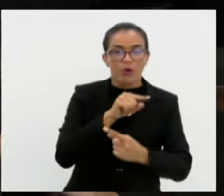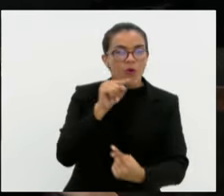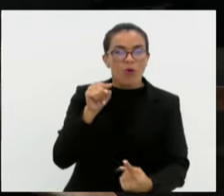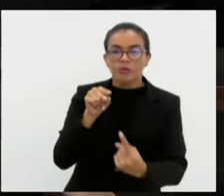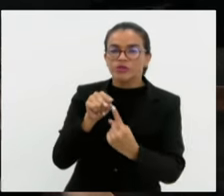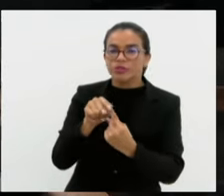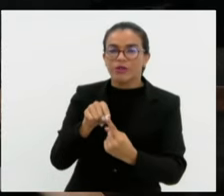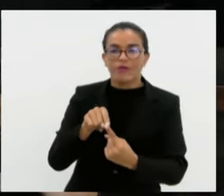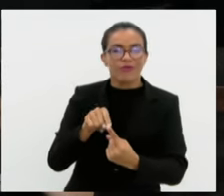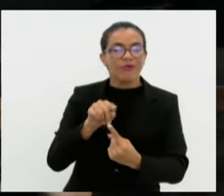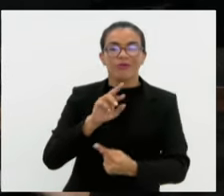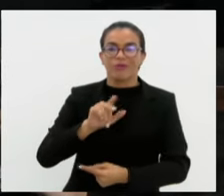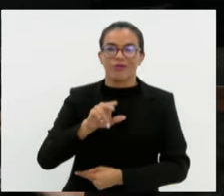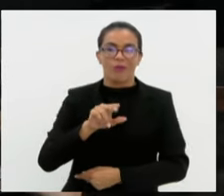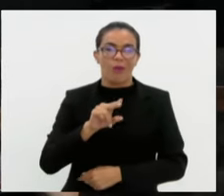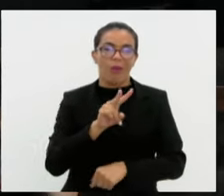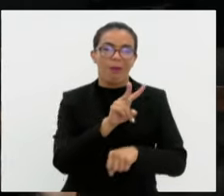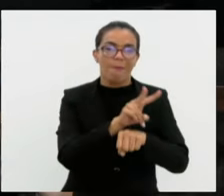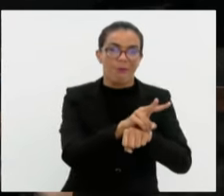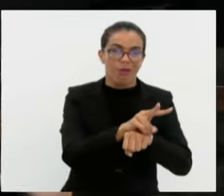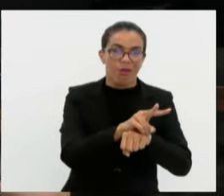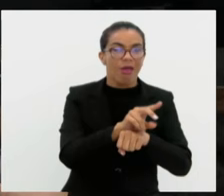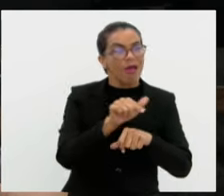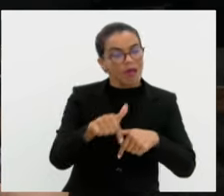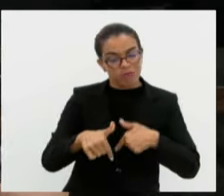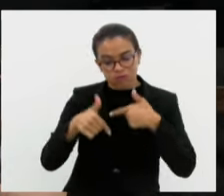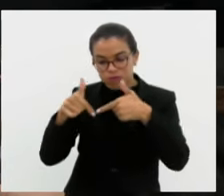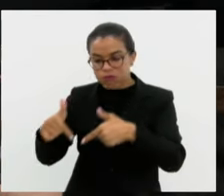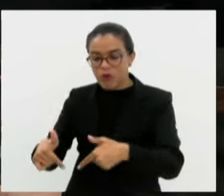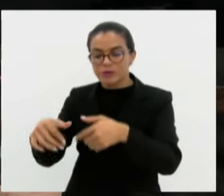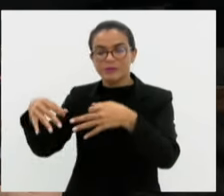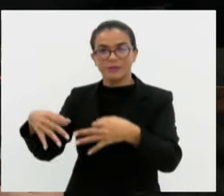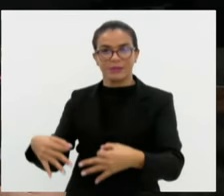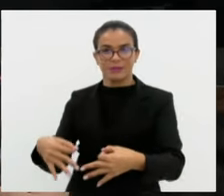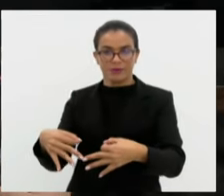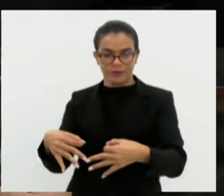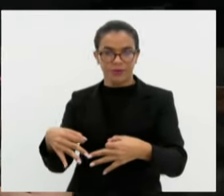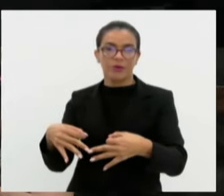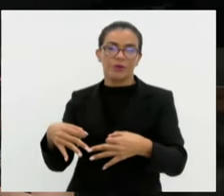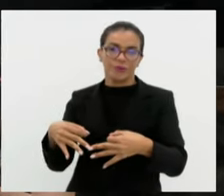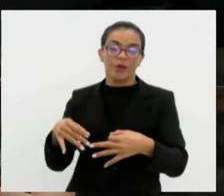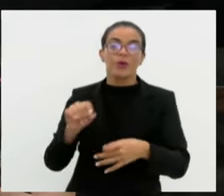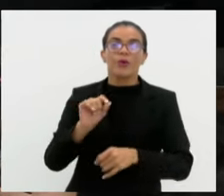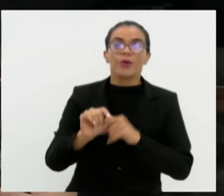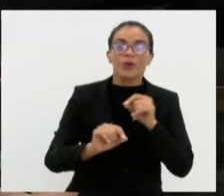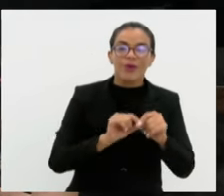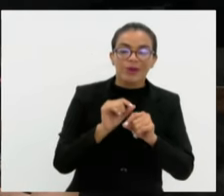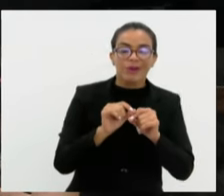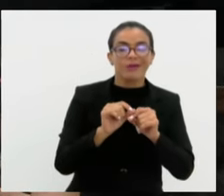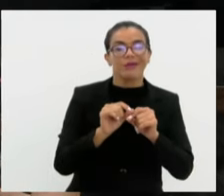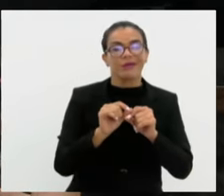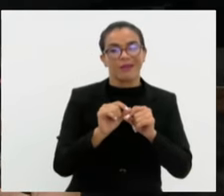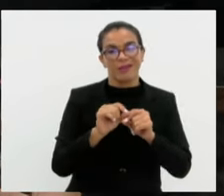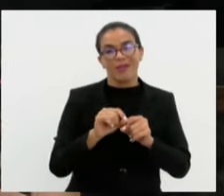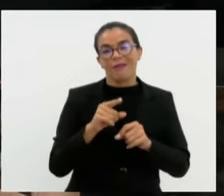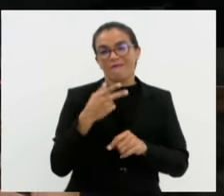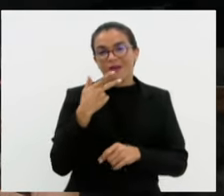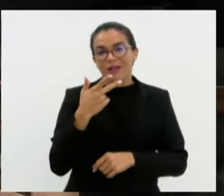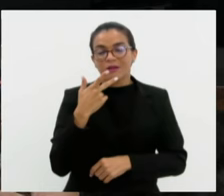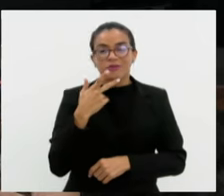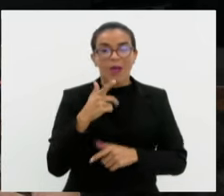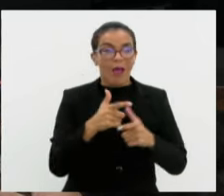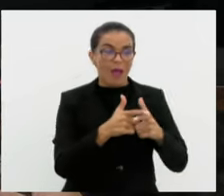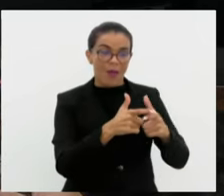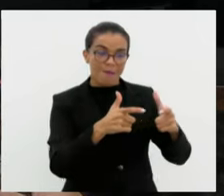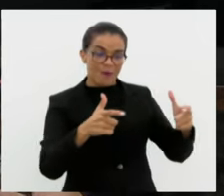proteger ninguém nem nada de errado, e sim fazer o certo. E fazer o certo acima de qualquer coisa, como bem dito pela esmagadora